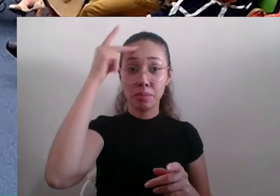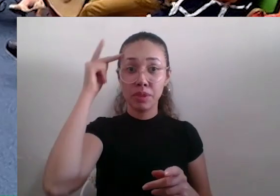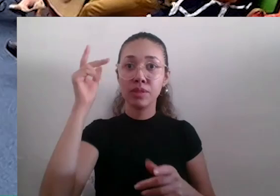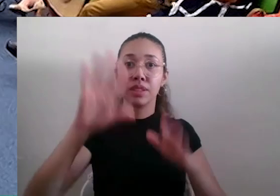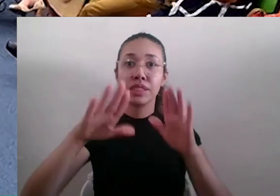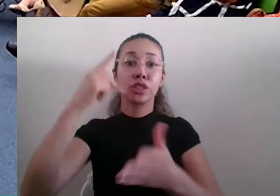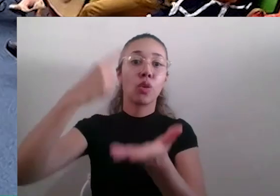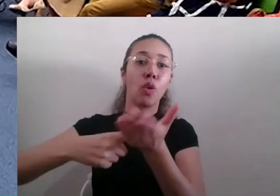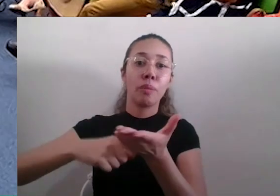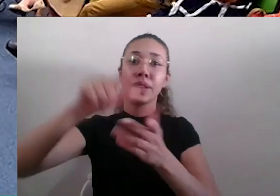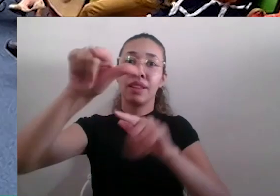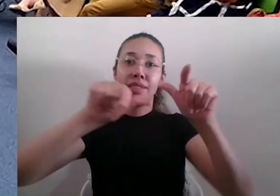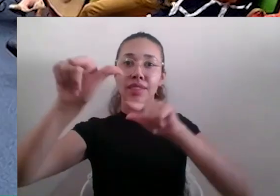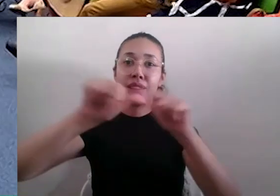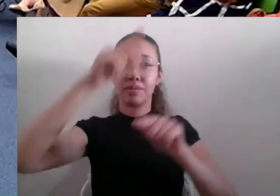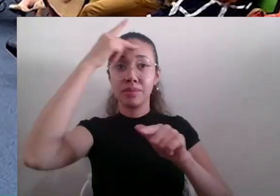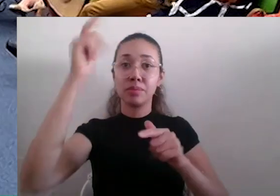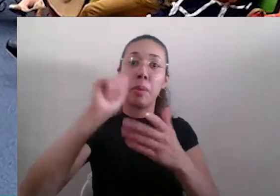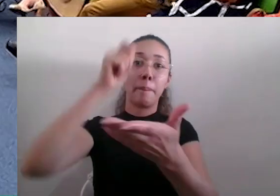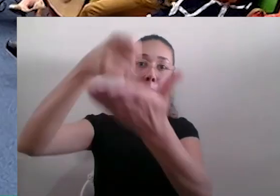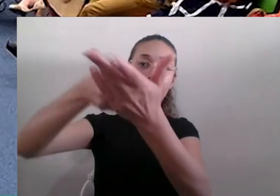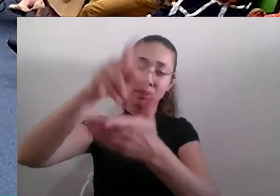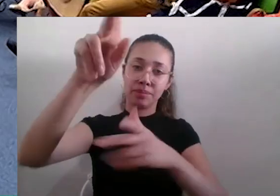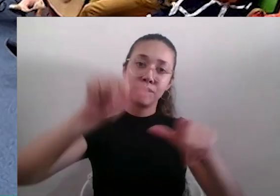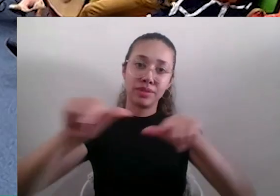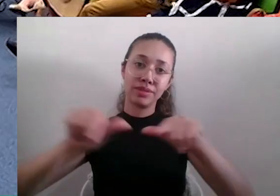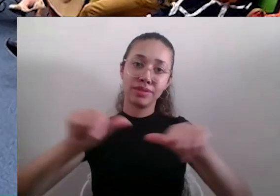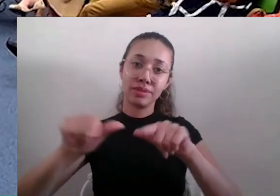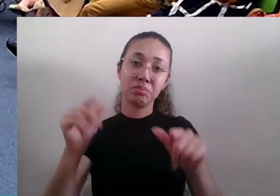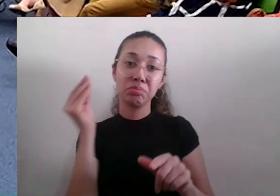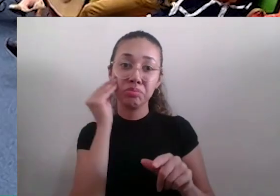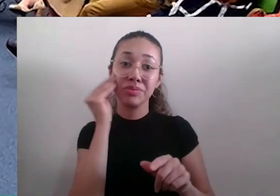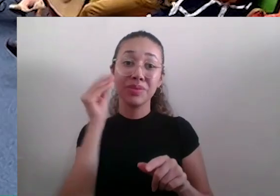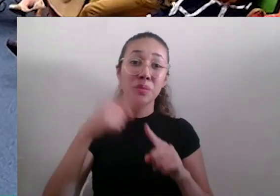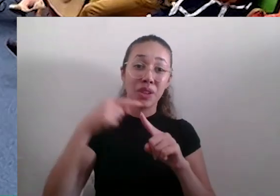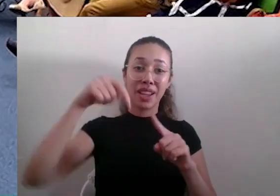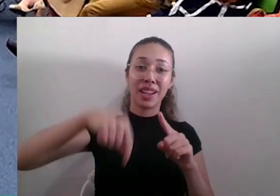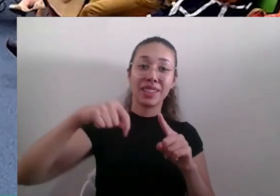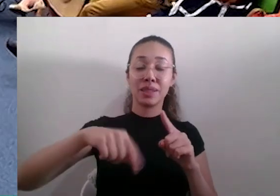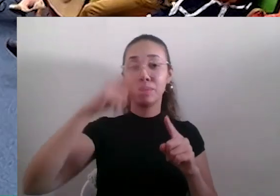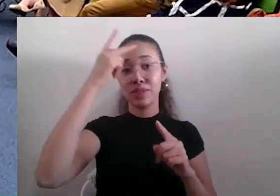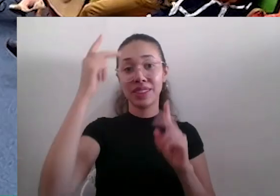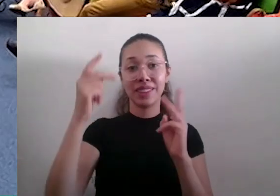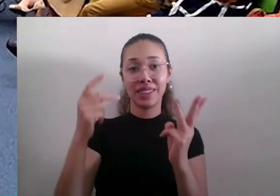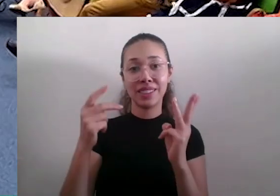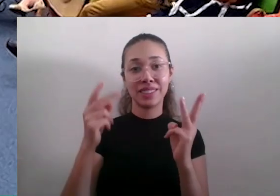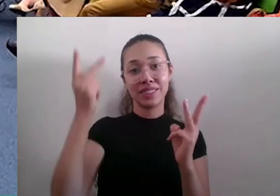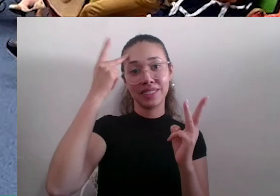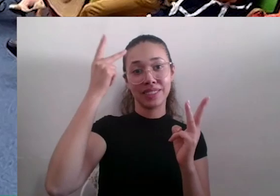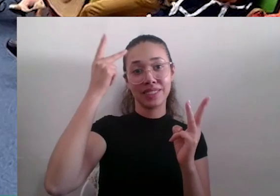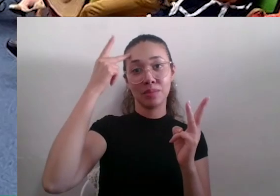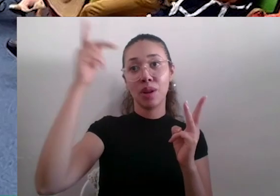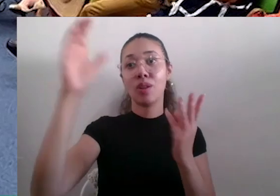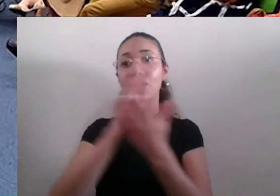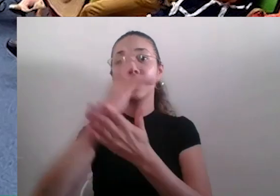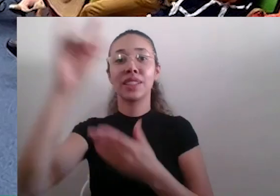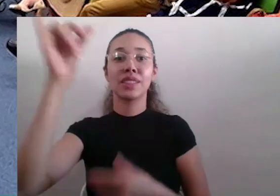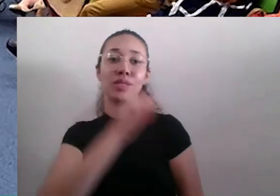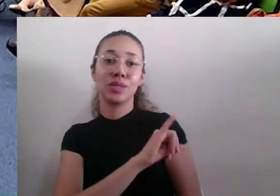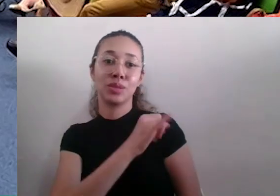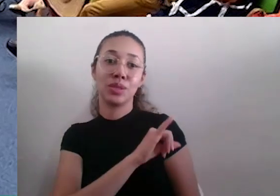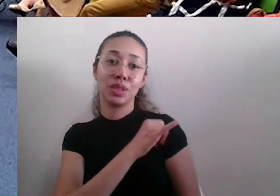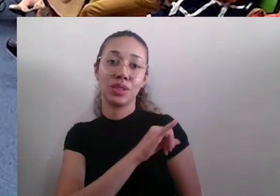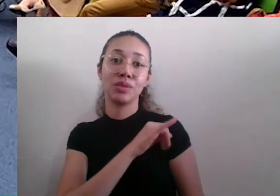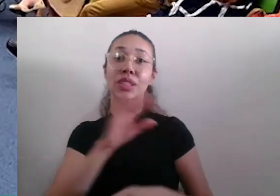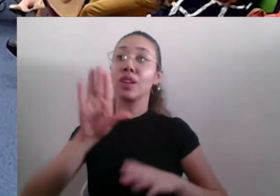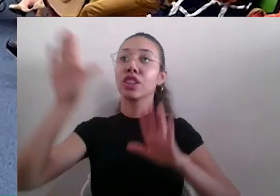Rio de Janeiro a gente tem três pessoas que moram aqui em São Paulo o resto tá no Rio e a gente quer histórias do resto do Brasil Então a gente trabalha com fras do resto